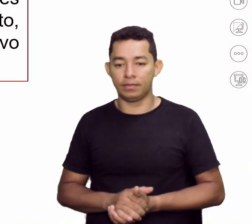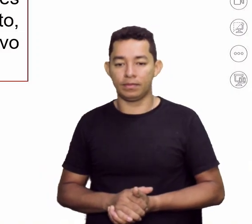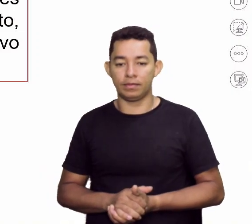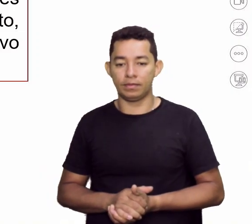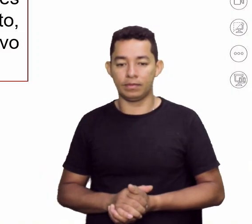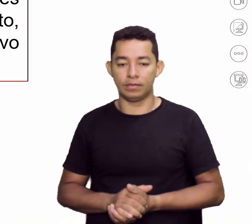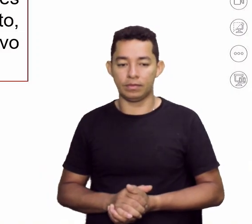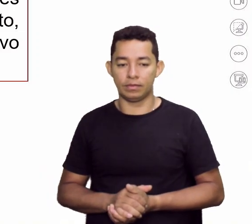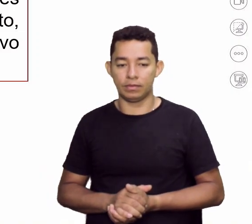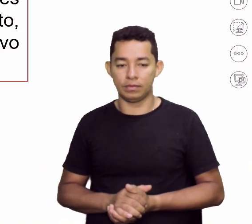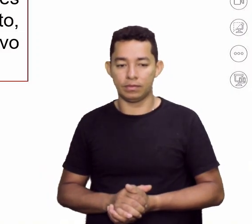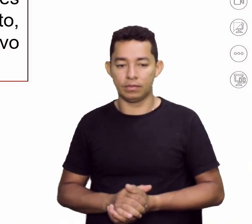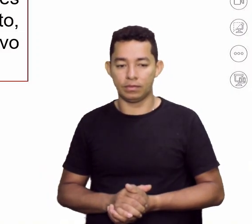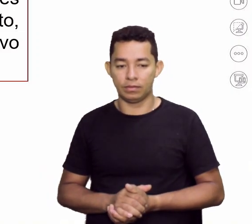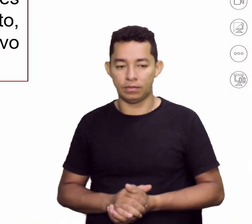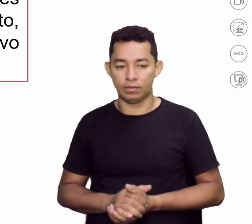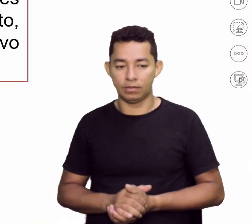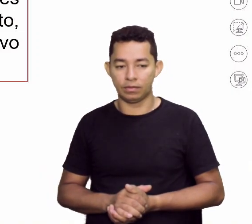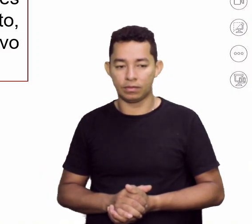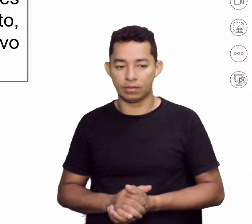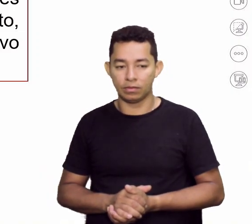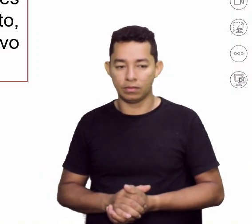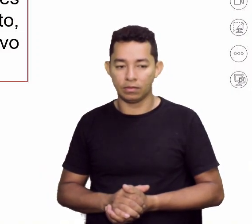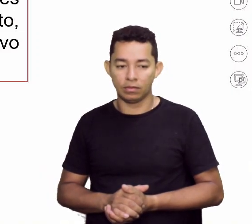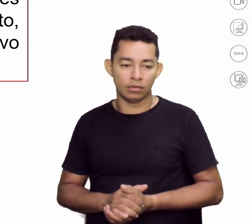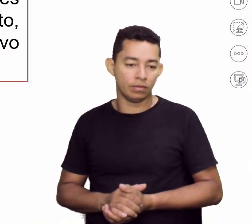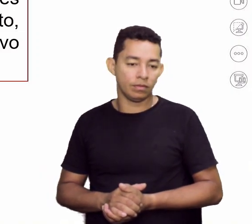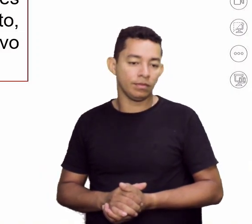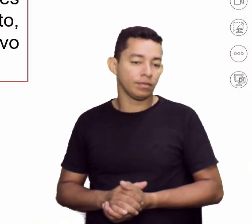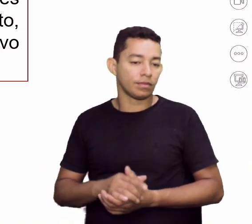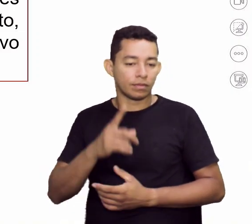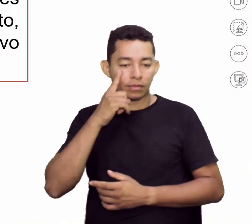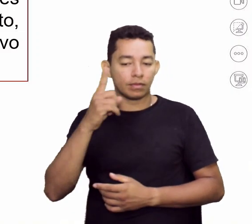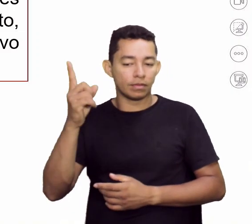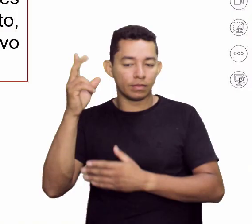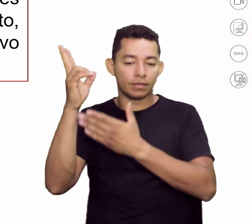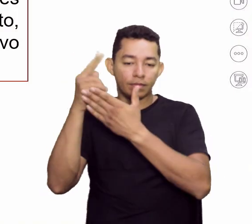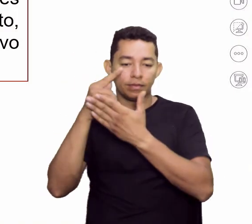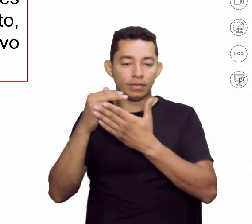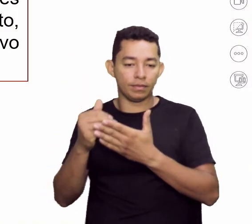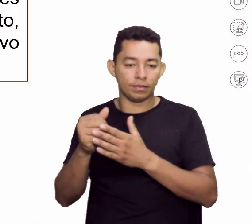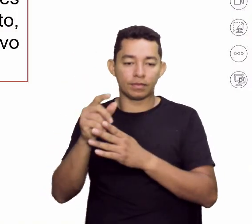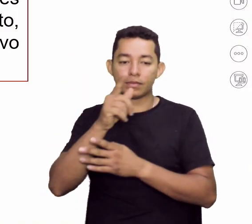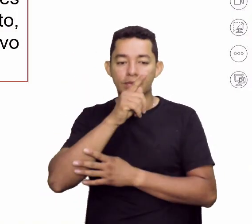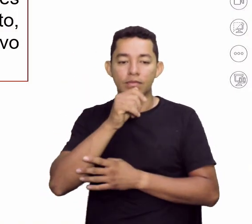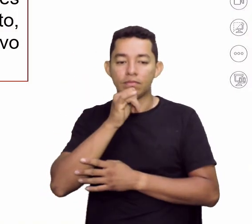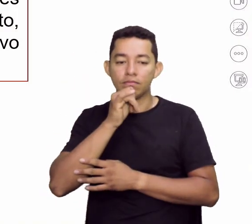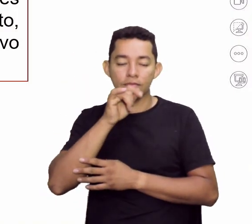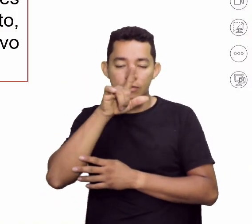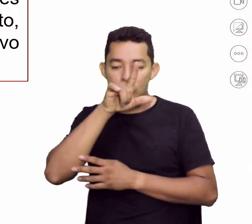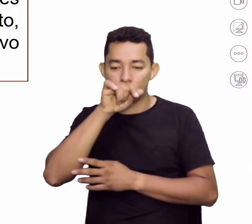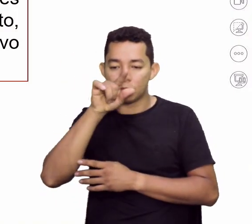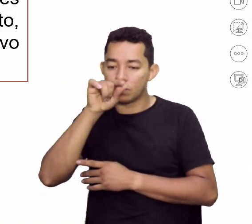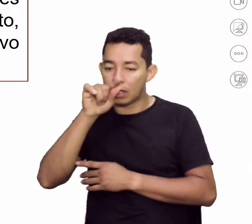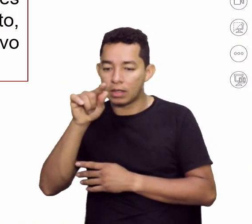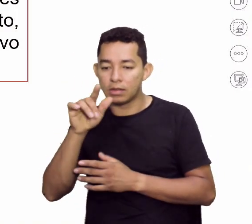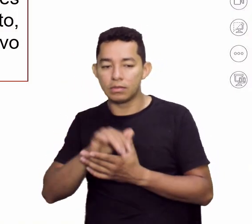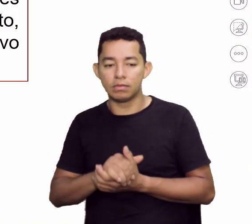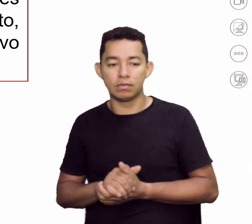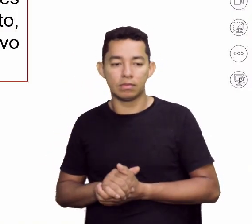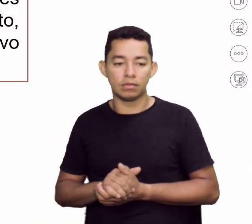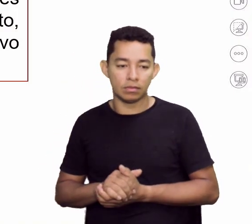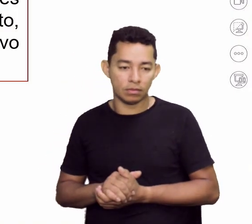é? Contando aqui a história. Você vê aqui, ó, o formato do pássaro, né? Tem várias vezes aí. Às